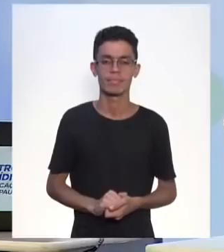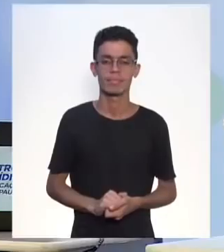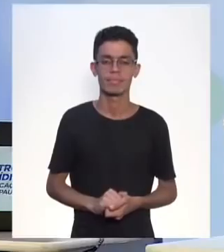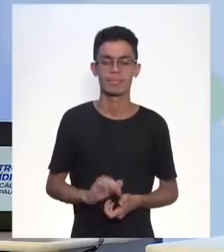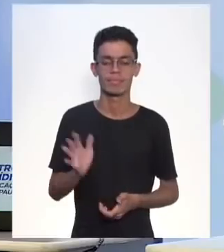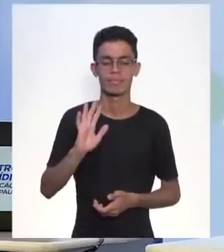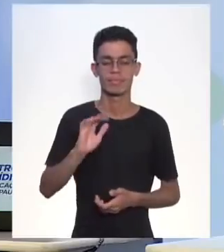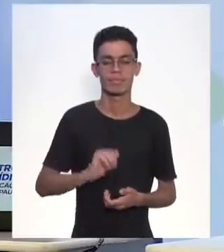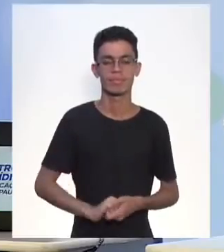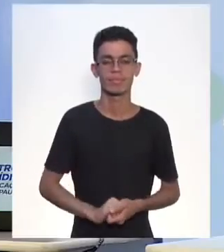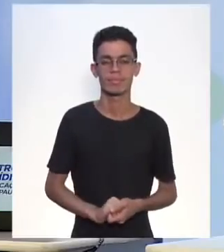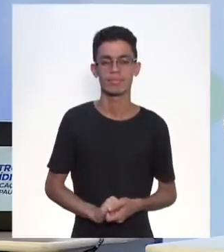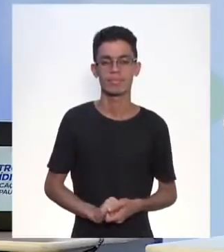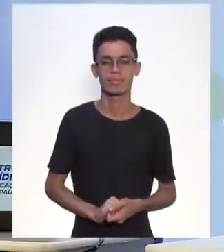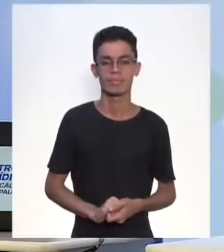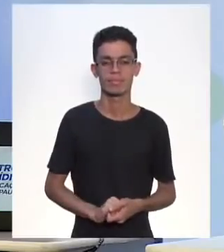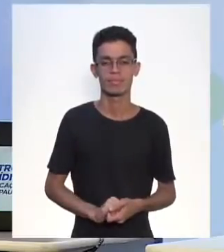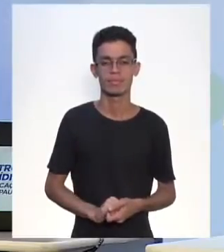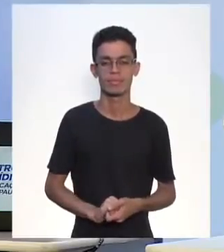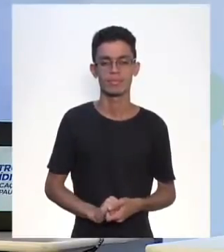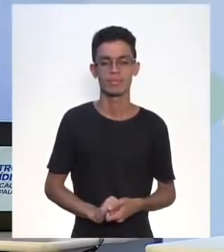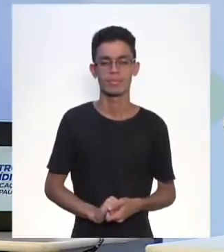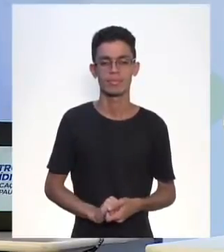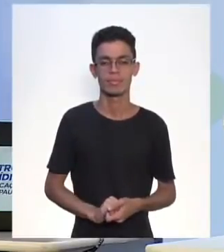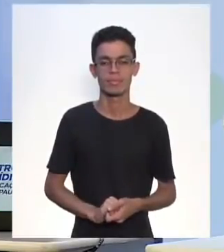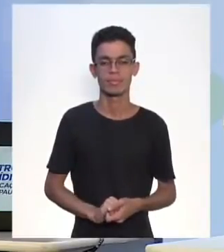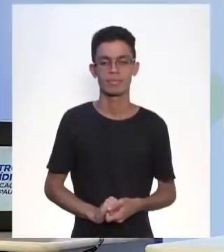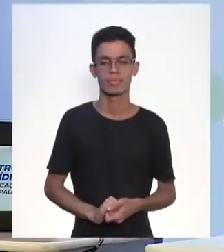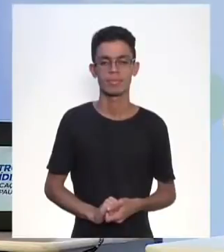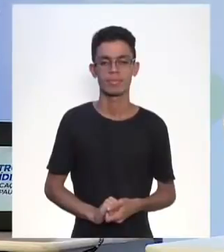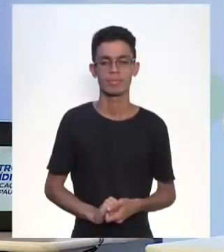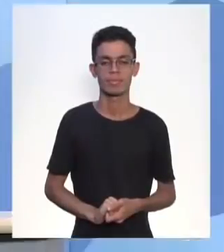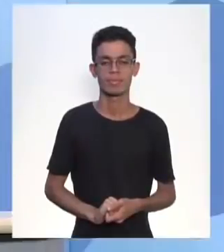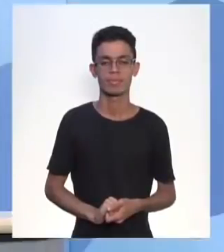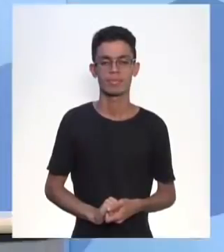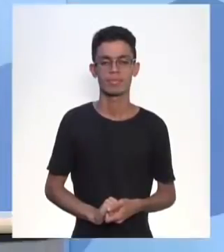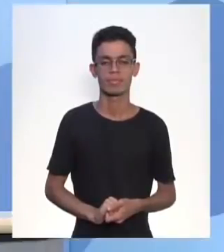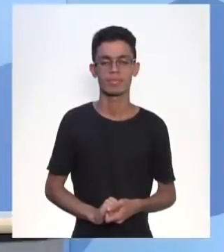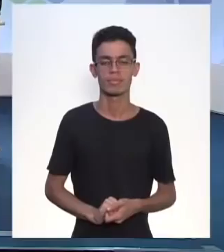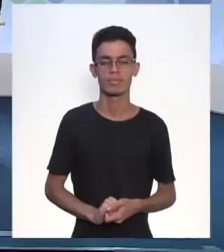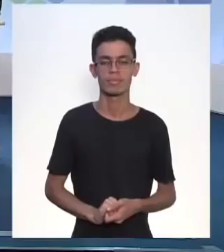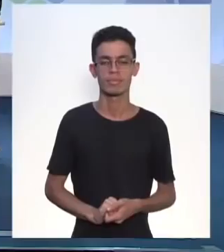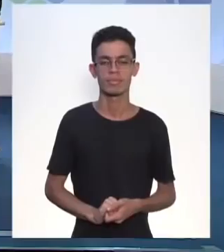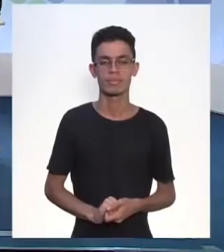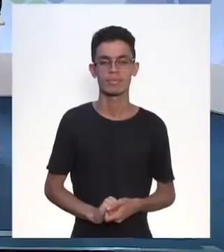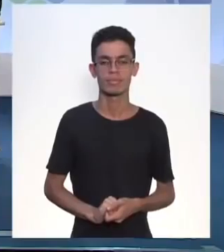See you. bye. Have a nice weekend, everybody. See you next week. See you.